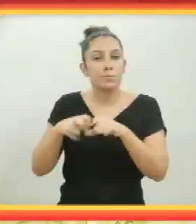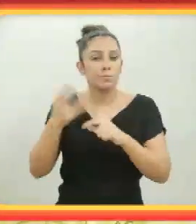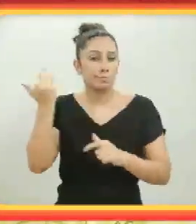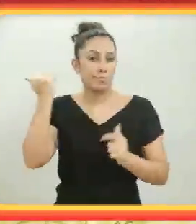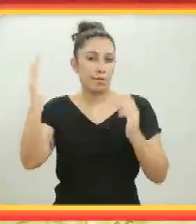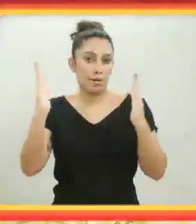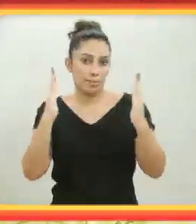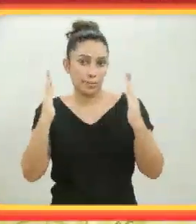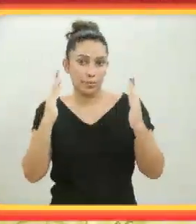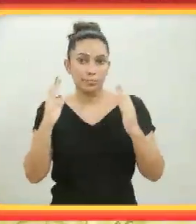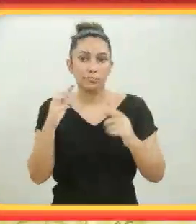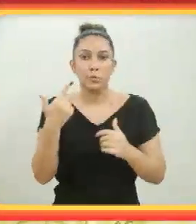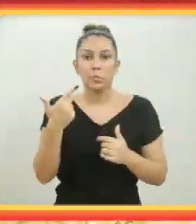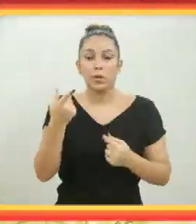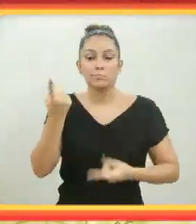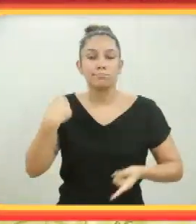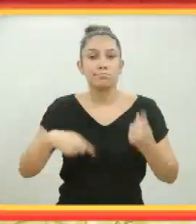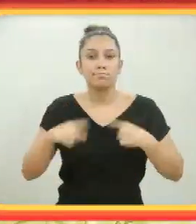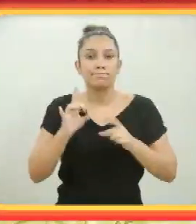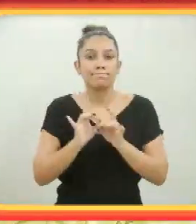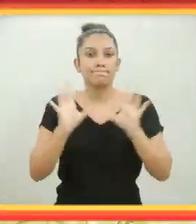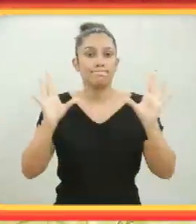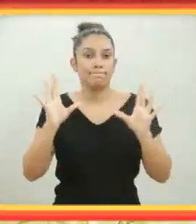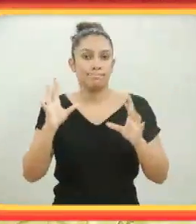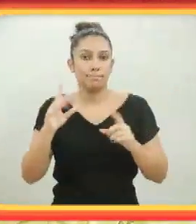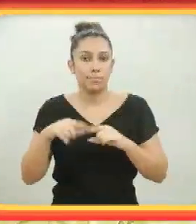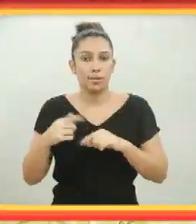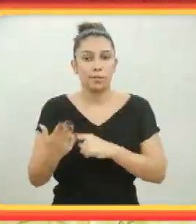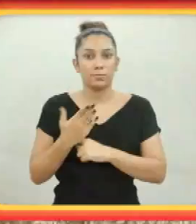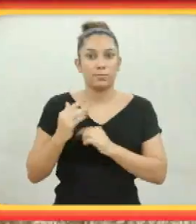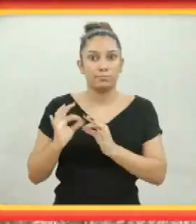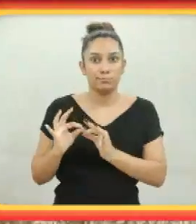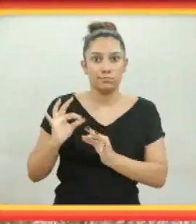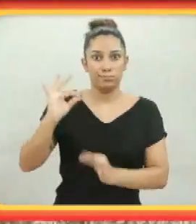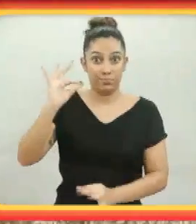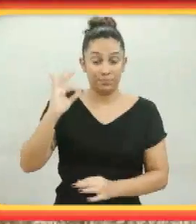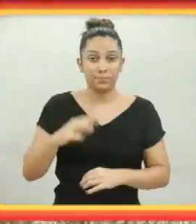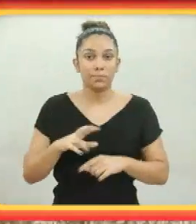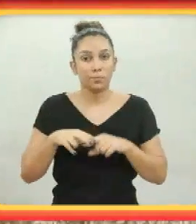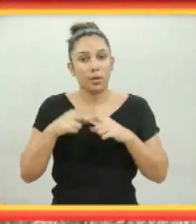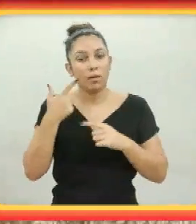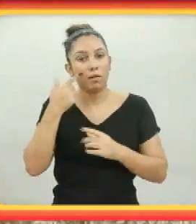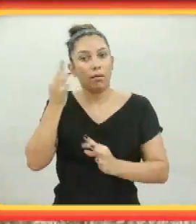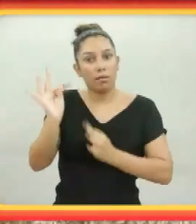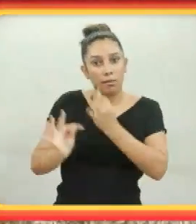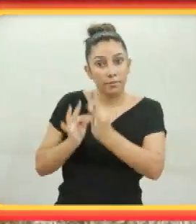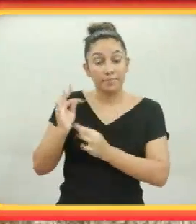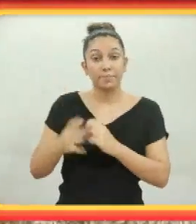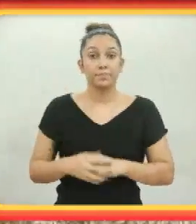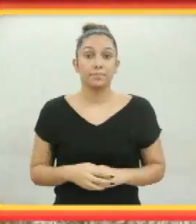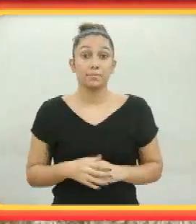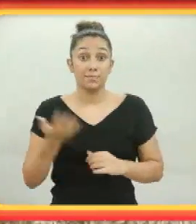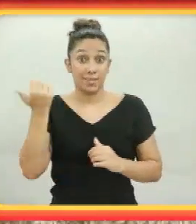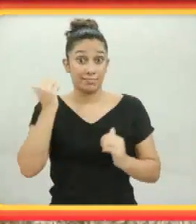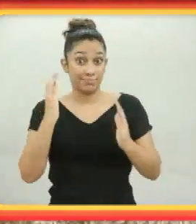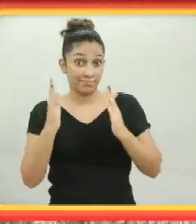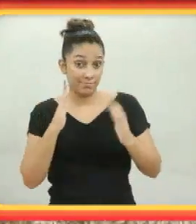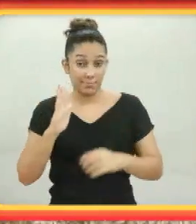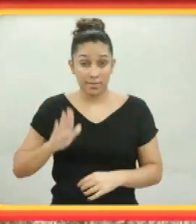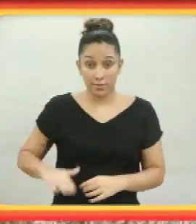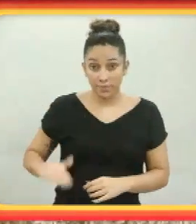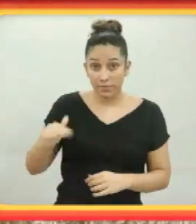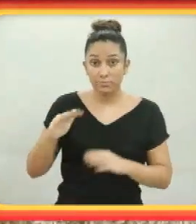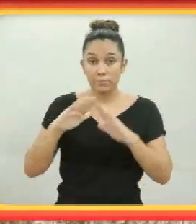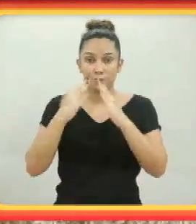dela. E foi feito esse acompanhamento, porém naquela época não liberava hormônio